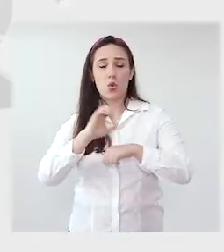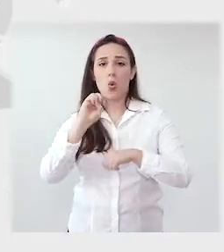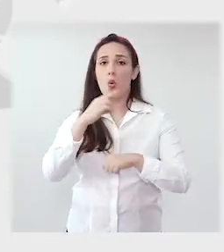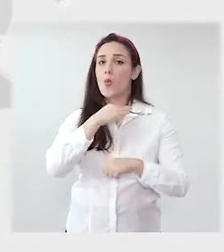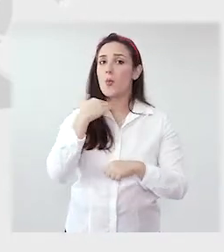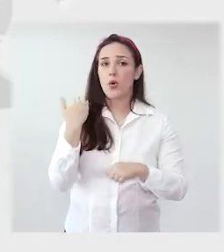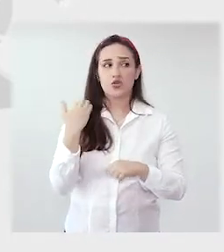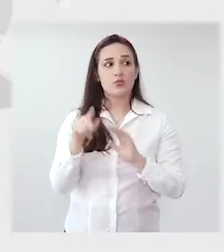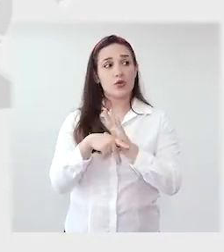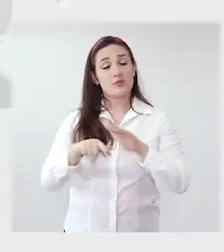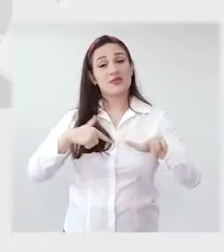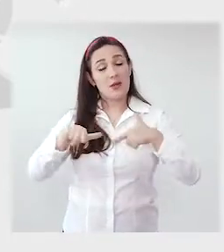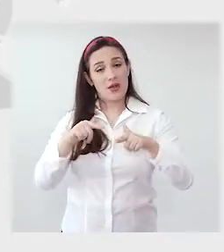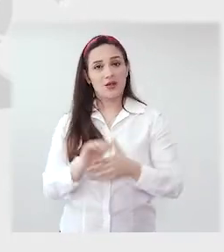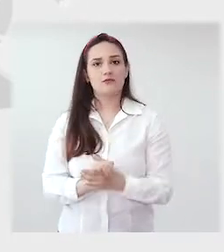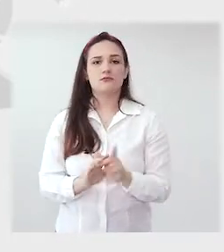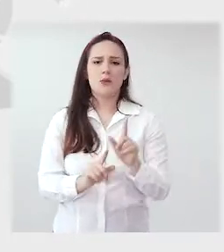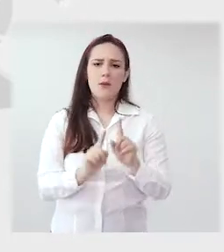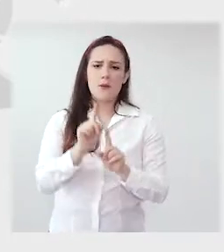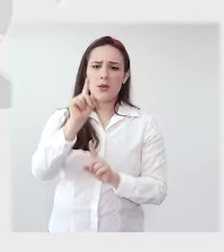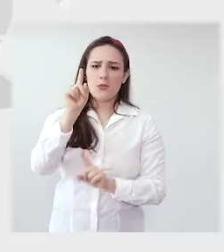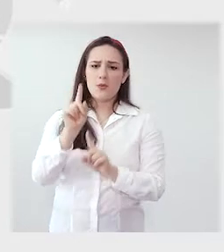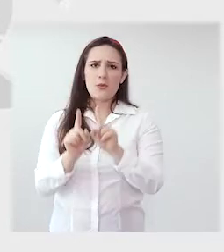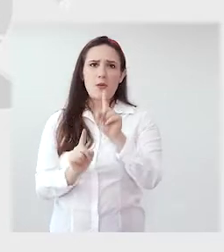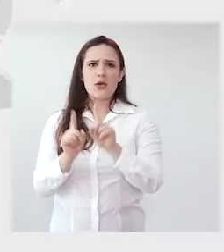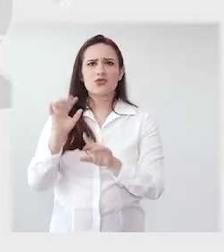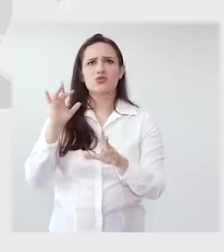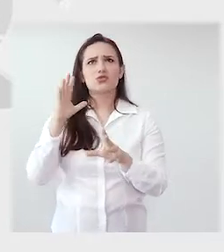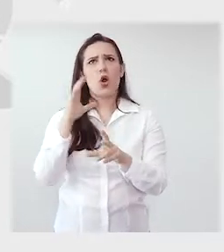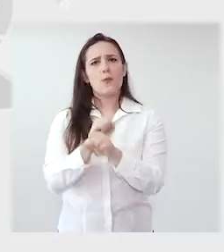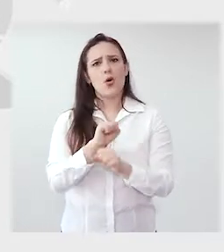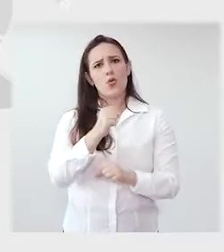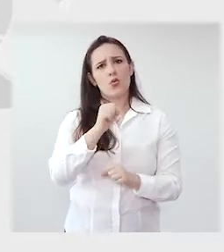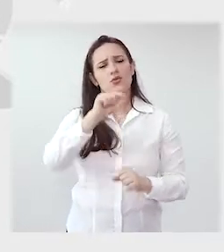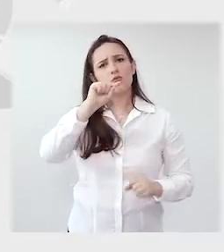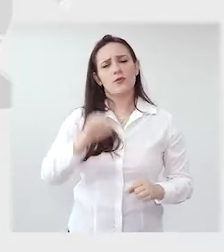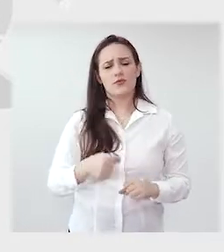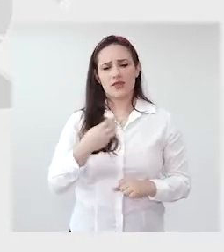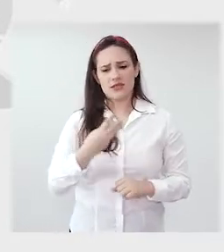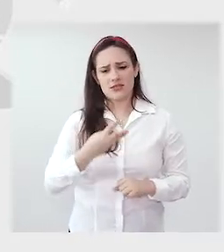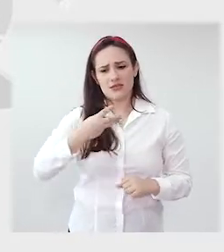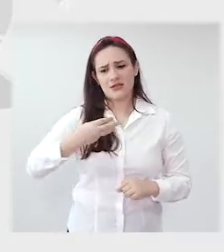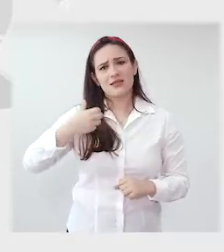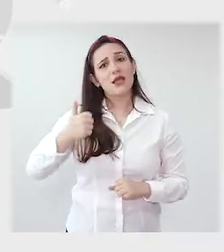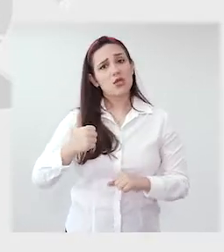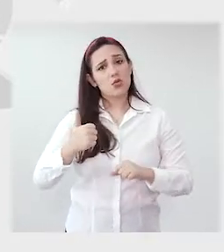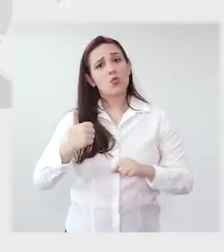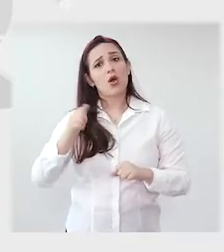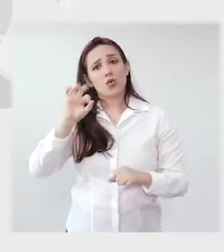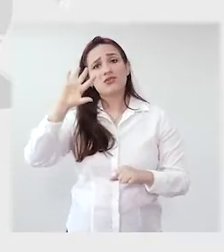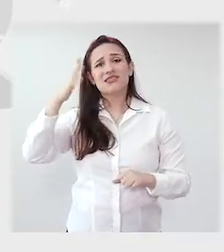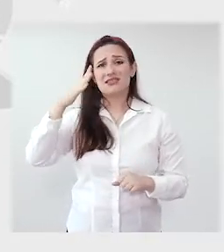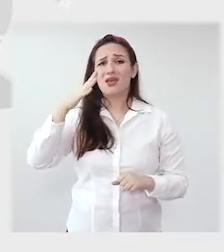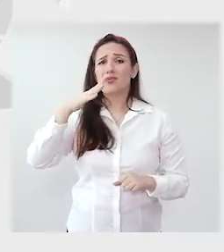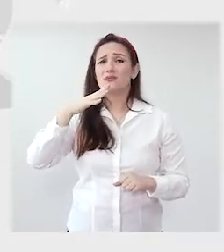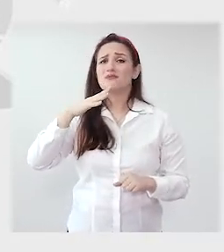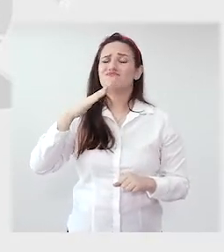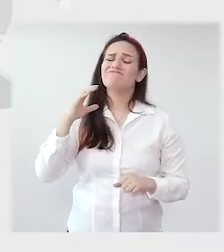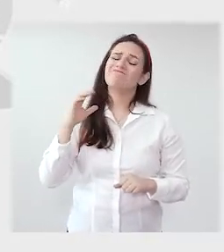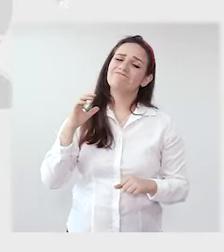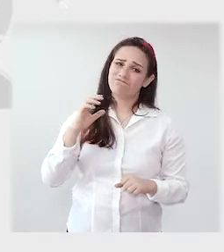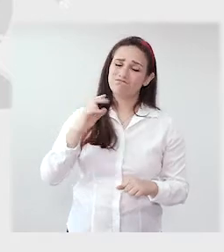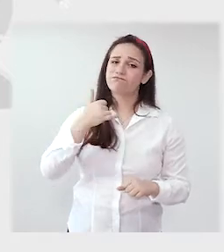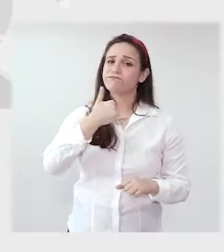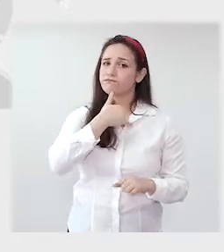os números considerados altos chegaram à soma de 8.331 acidentes de trabalho. 32